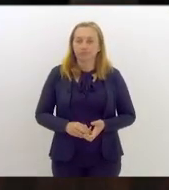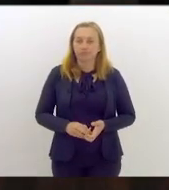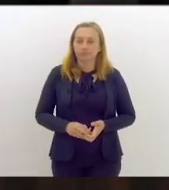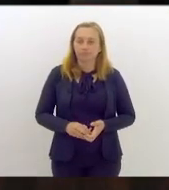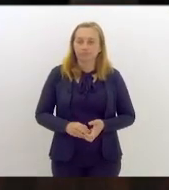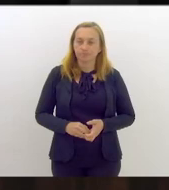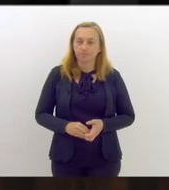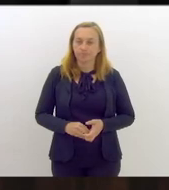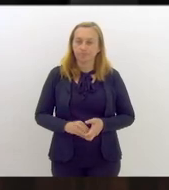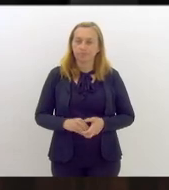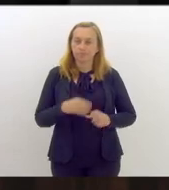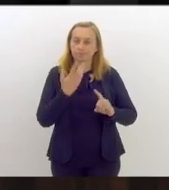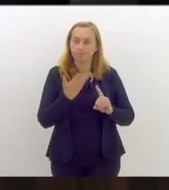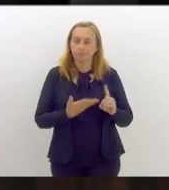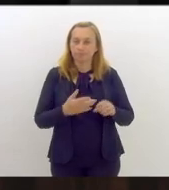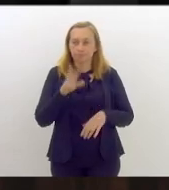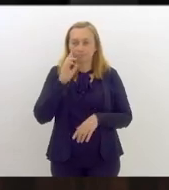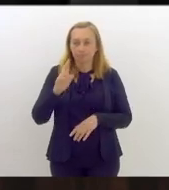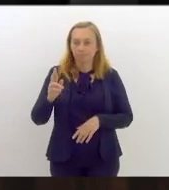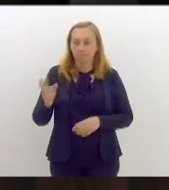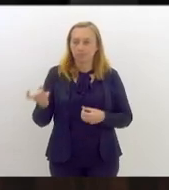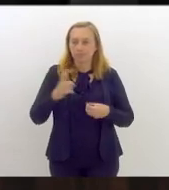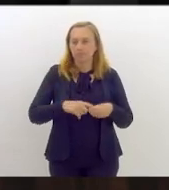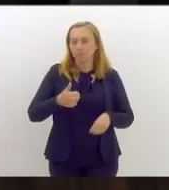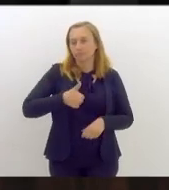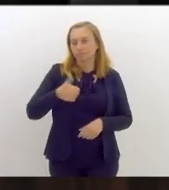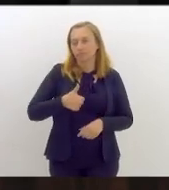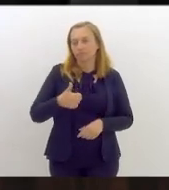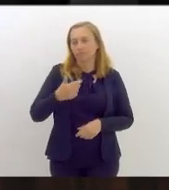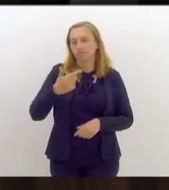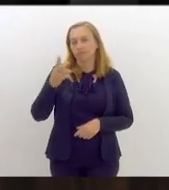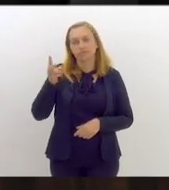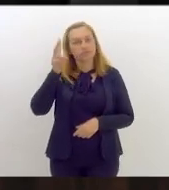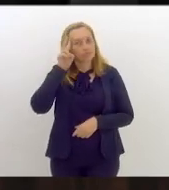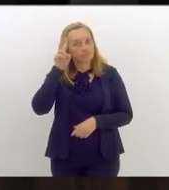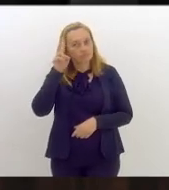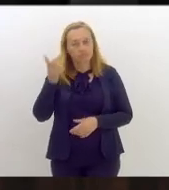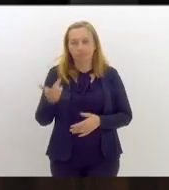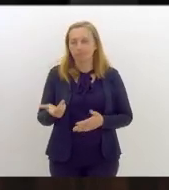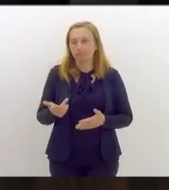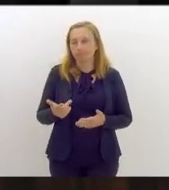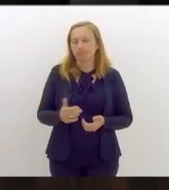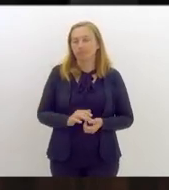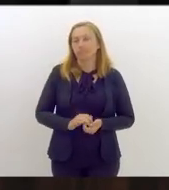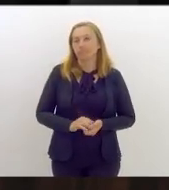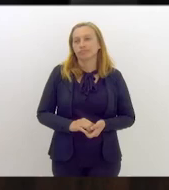Exame em homenagem à Vossa Excelência, volta a primeira, volta na segunda, termina na primeira.